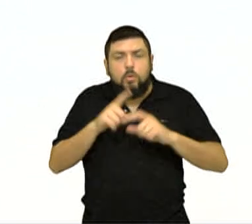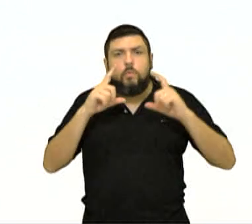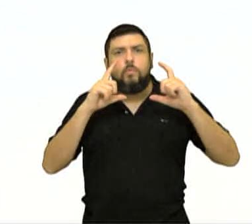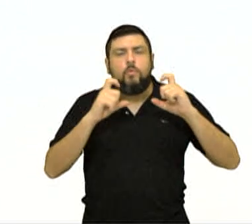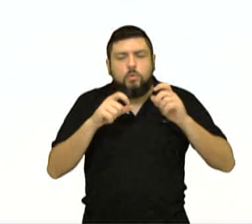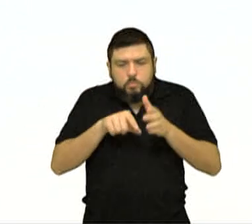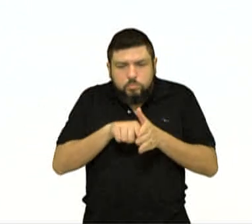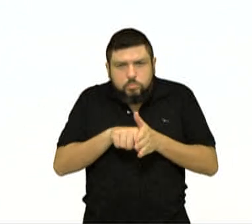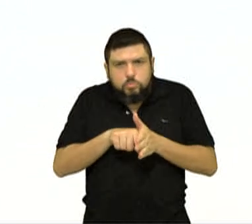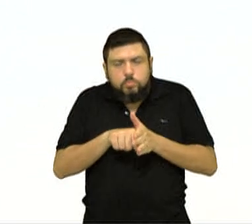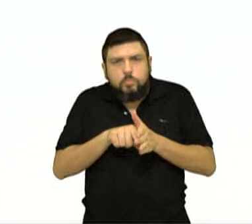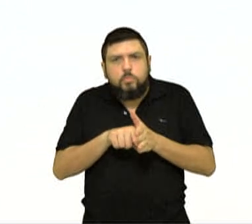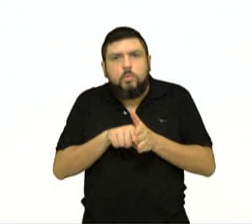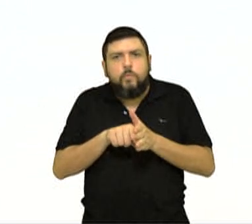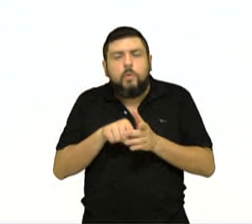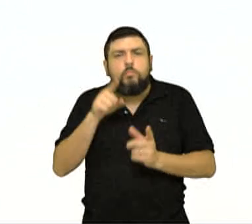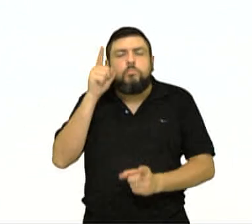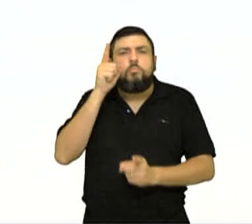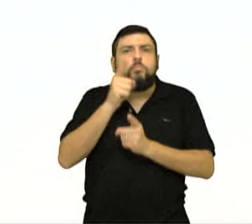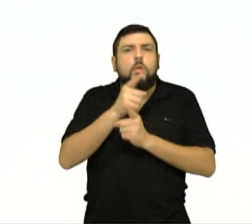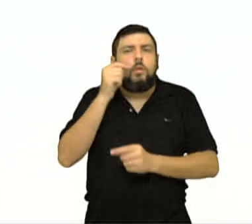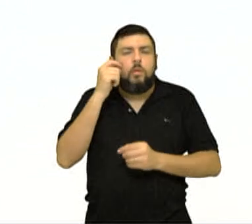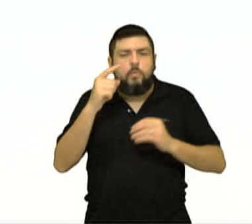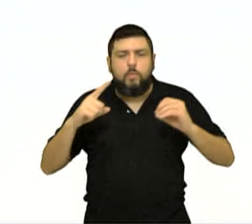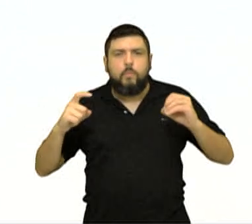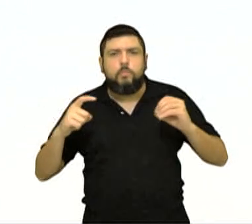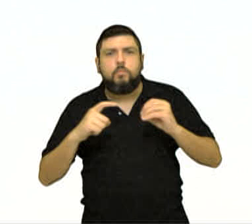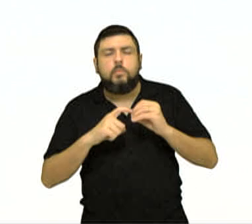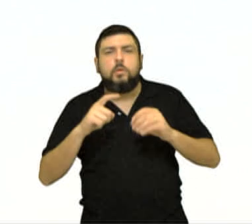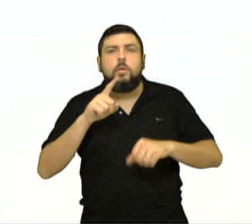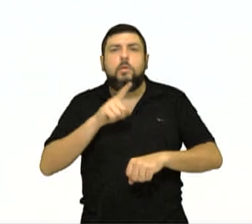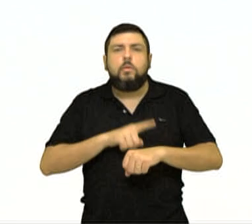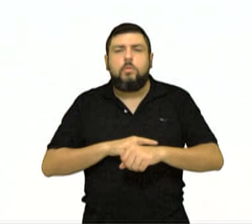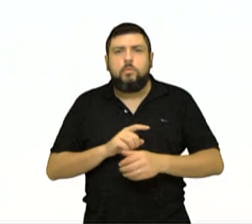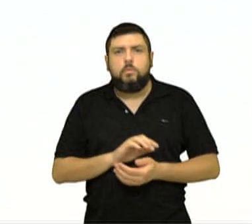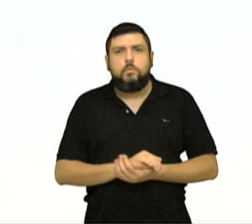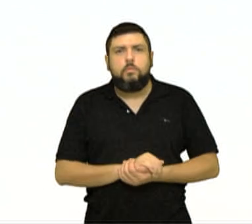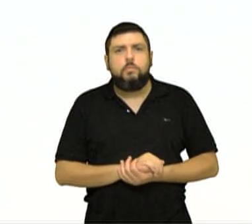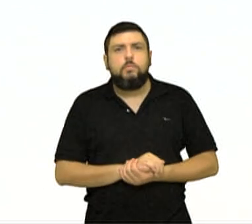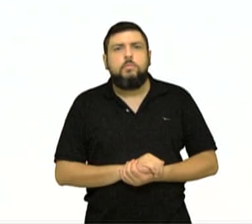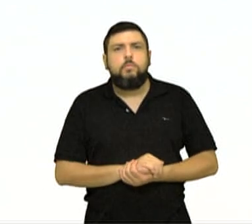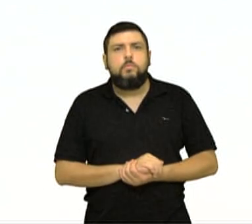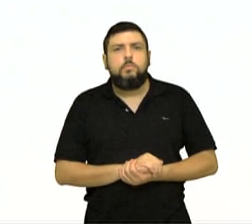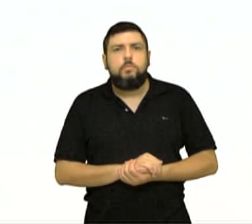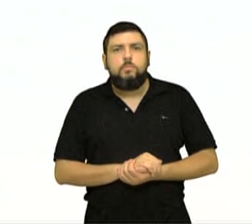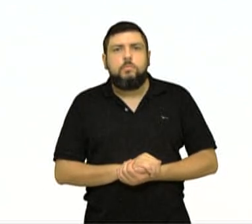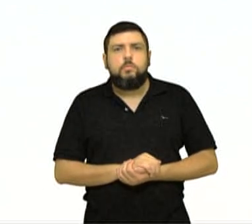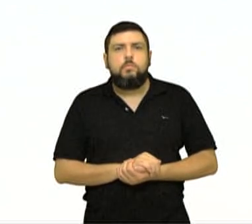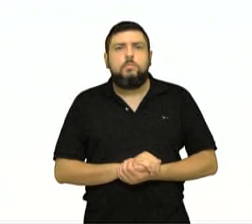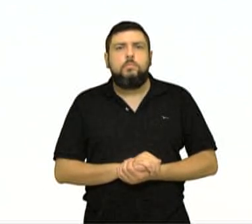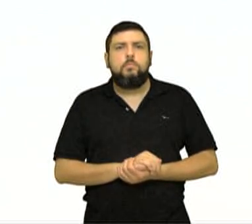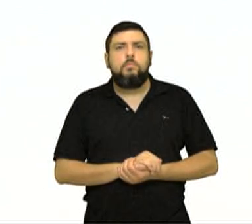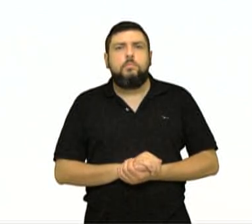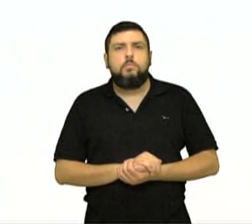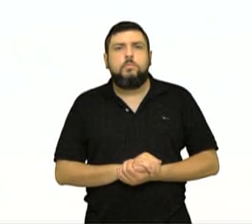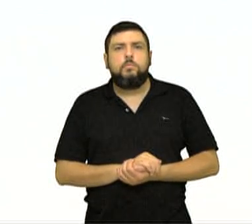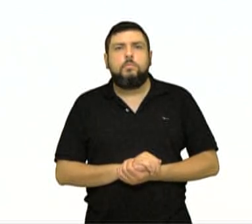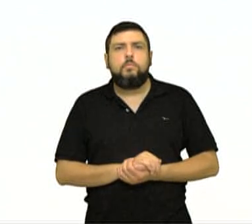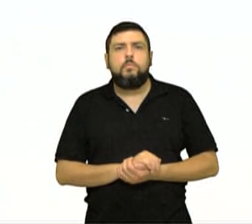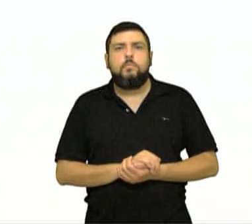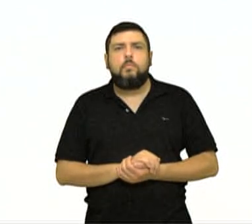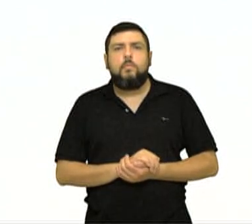matéria aqui pelo próprio QR Code, você consegue acessar e ver mais coisas. Bastante interessante esse momento aqui. Então vamos lá falar de